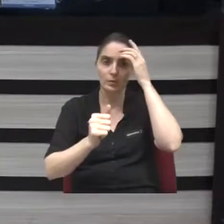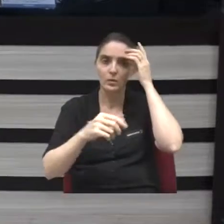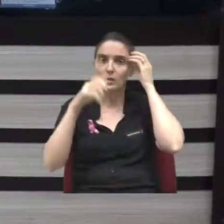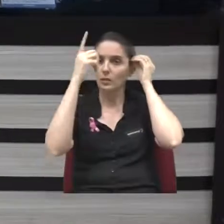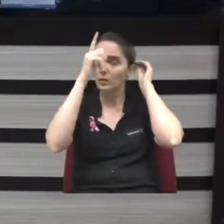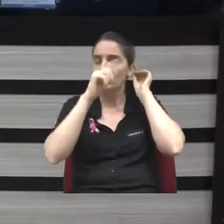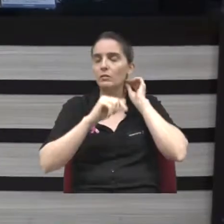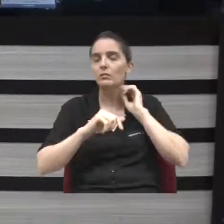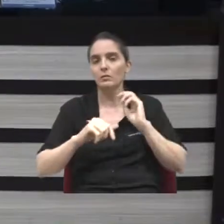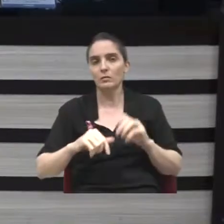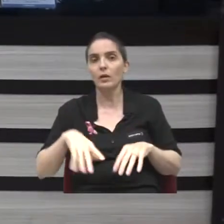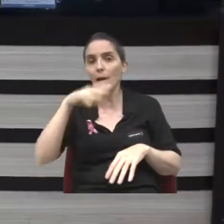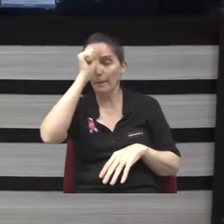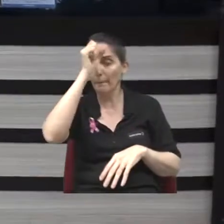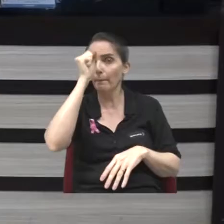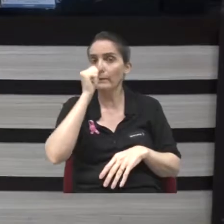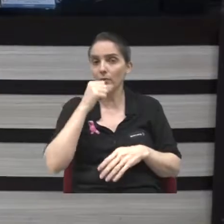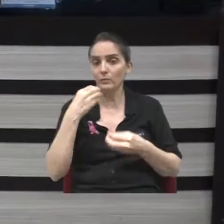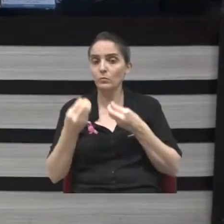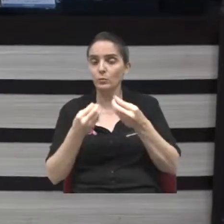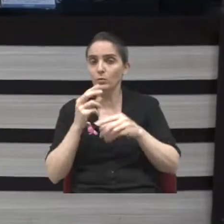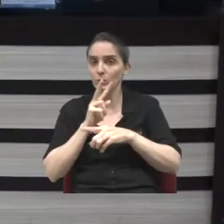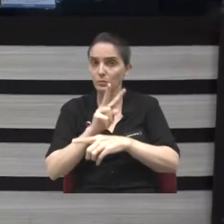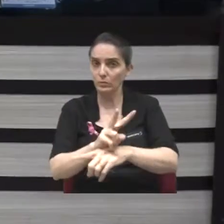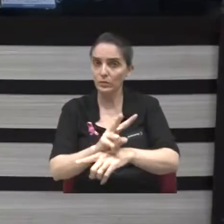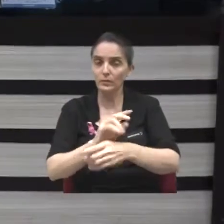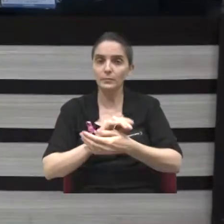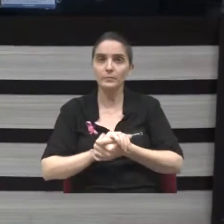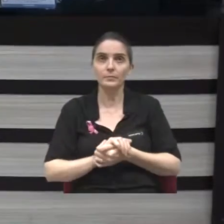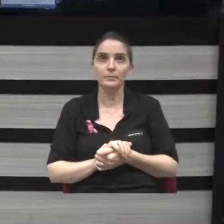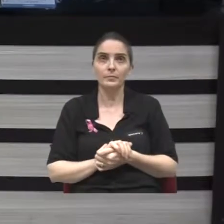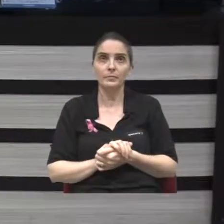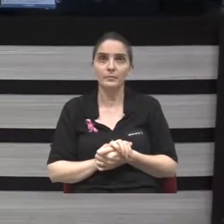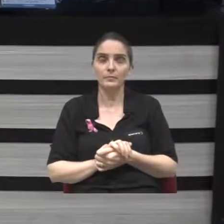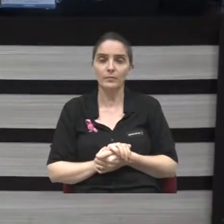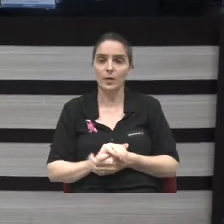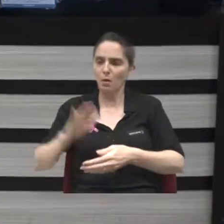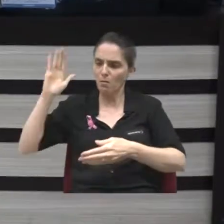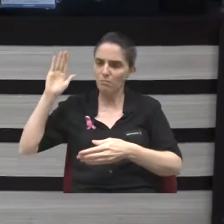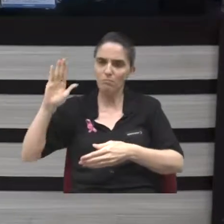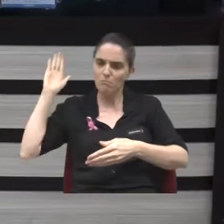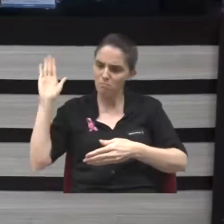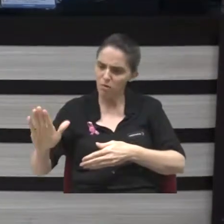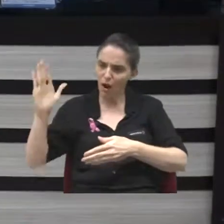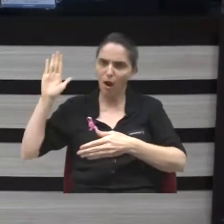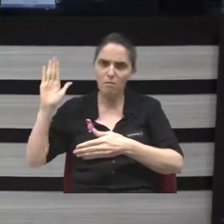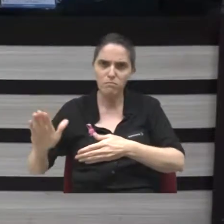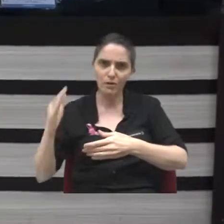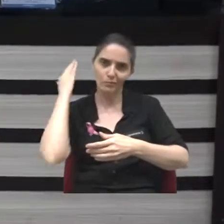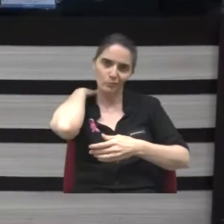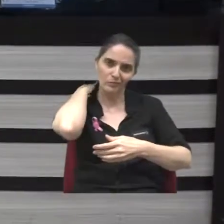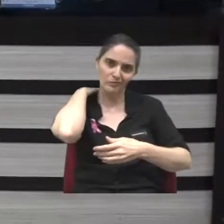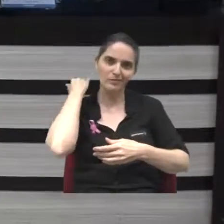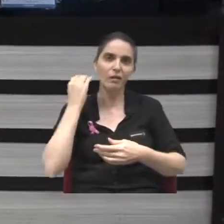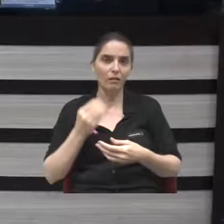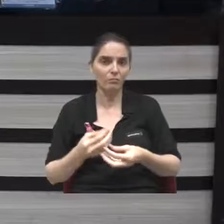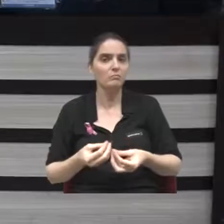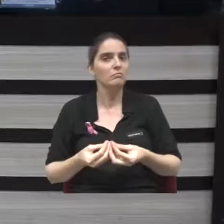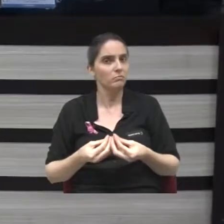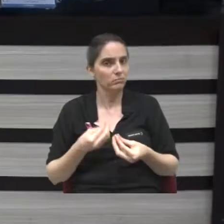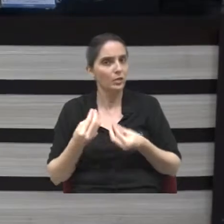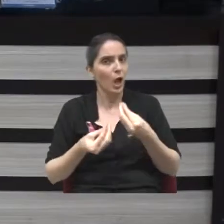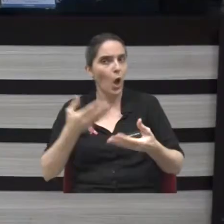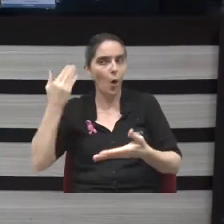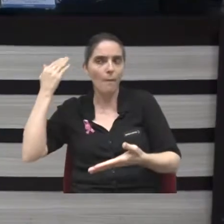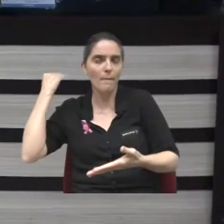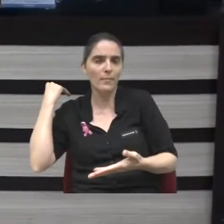também aprendi. A gente ainda, quando engasga, alguém te bate nas costas, né? A gente ainda é o nosso modelo antigo. Né?